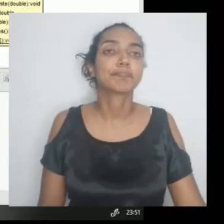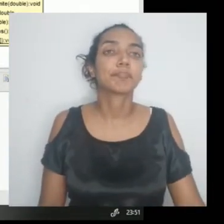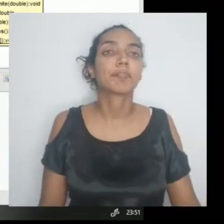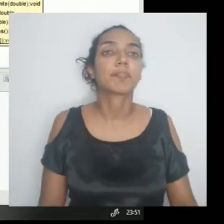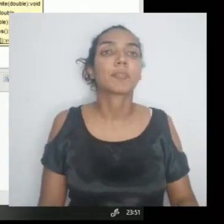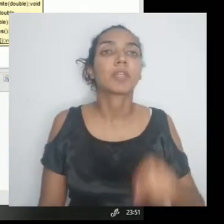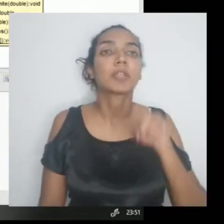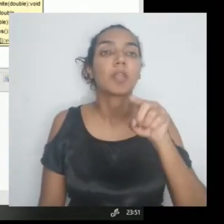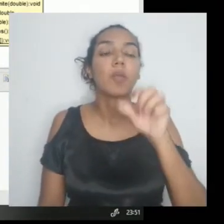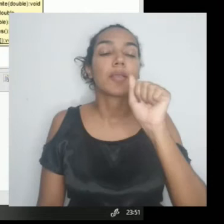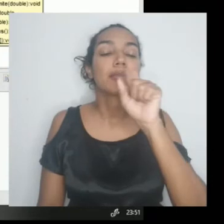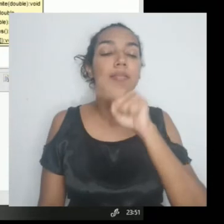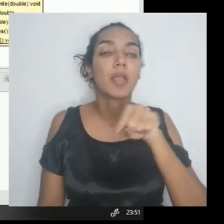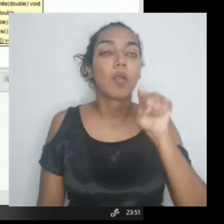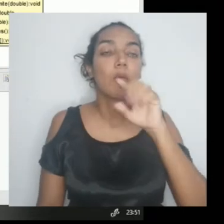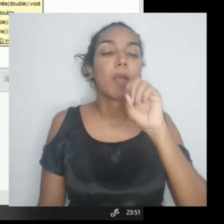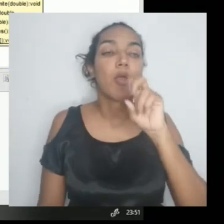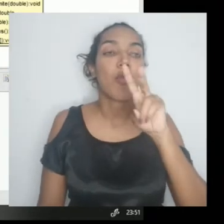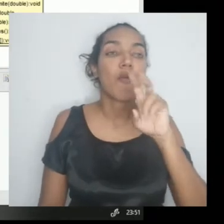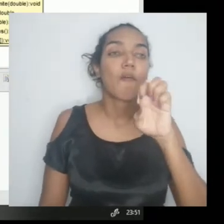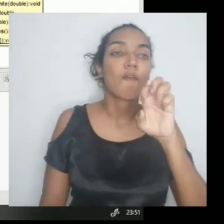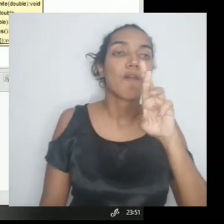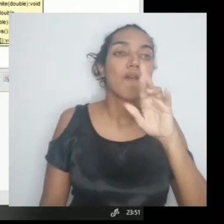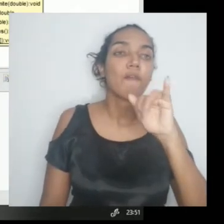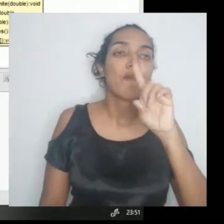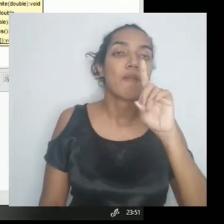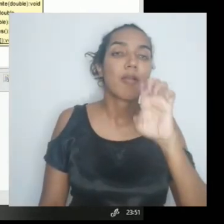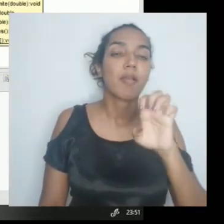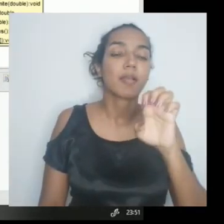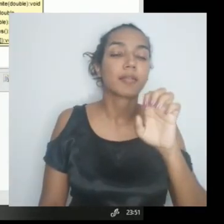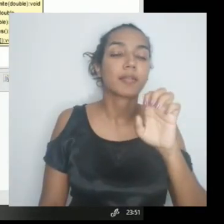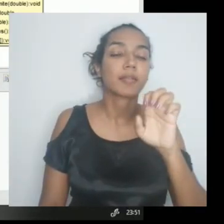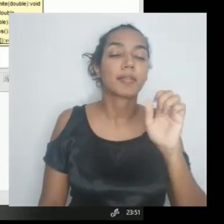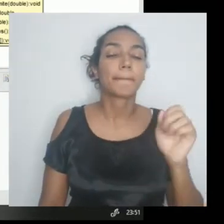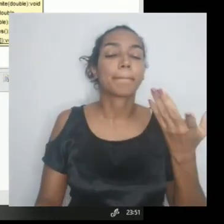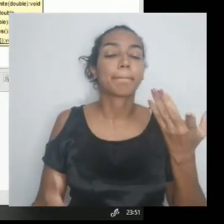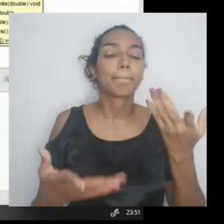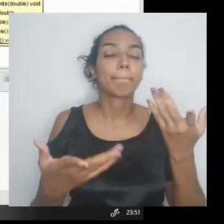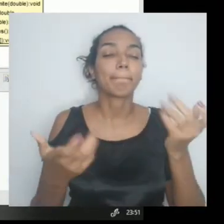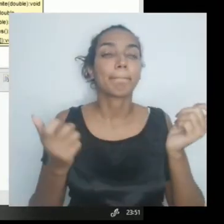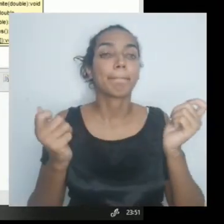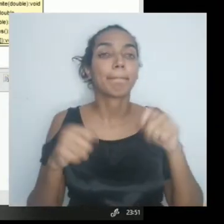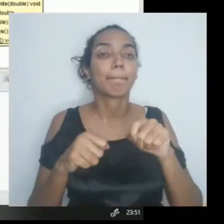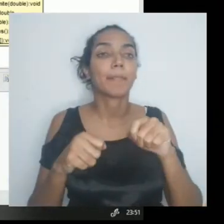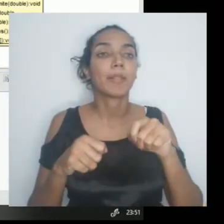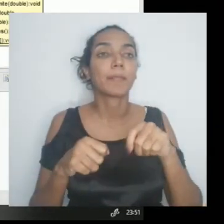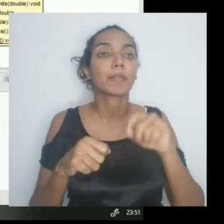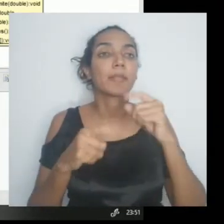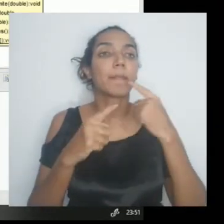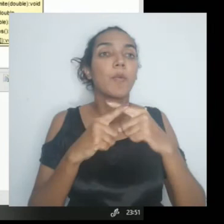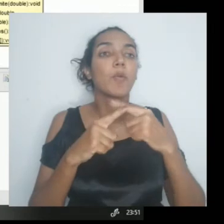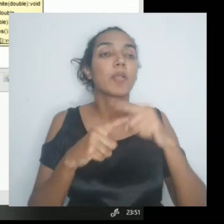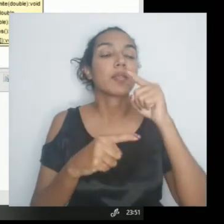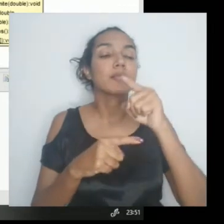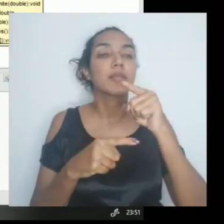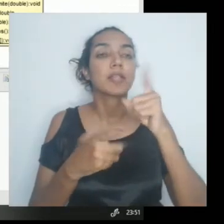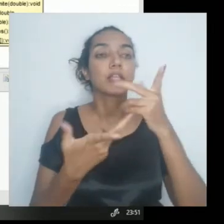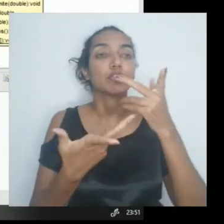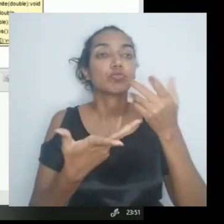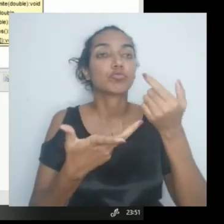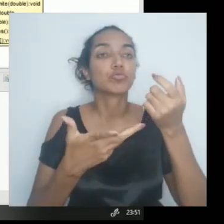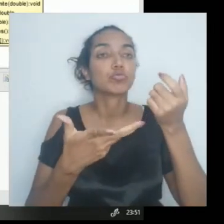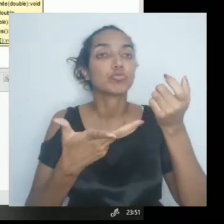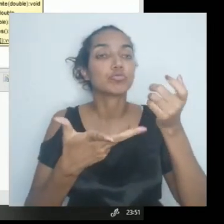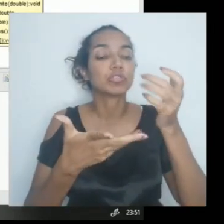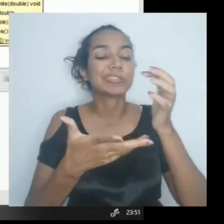porque esse cara é uma sobrescrita. Eu estou sobrescrevendo o comportamento da classe conta. Então, se eu chegar aqui e apagar